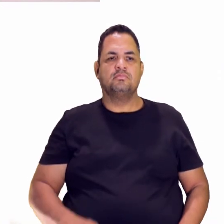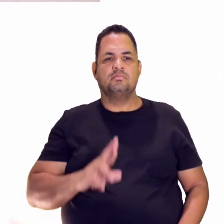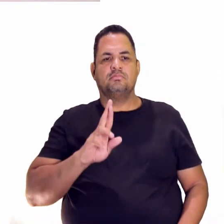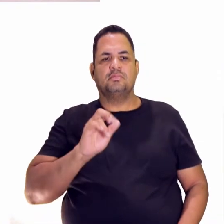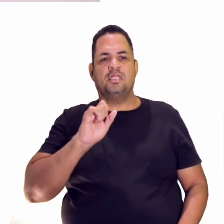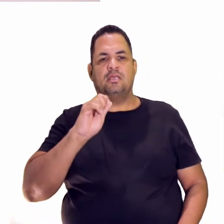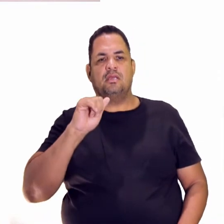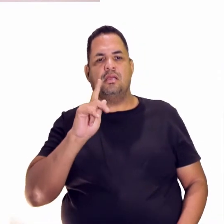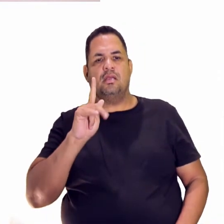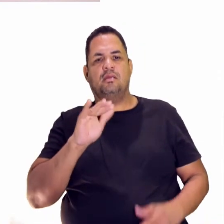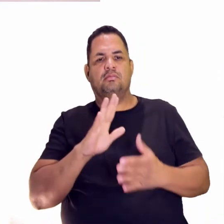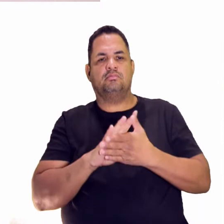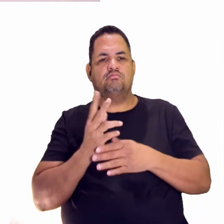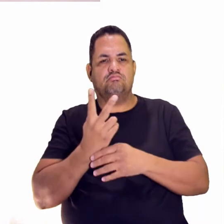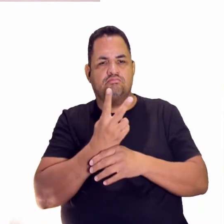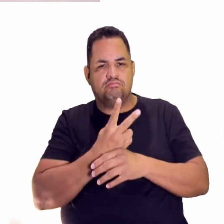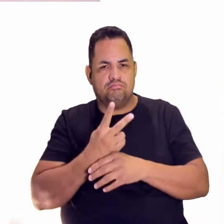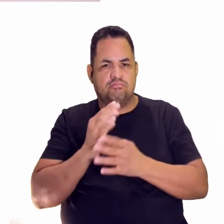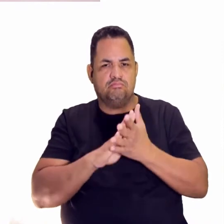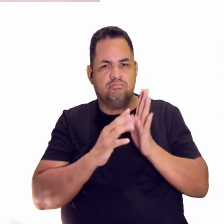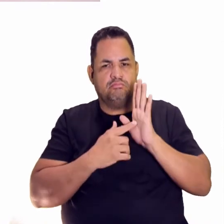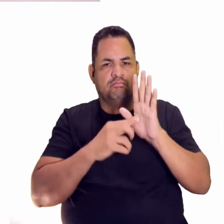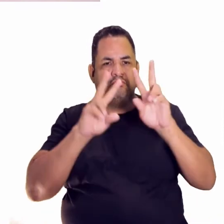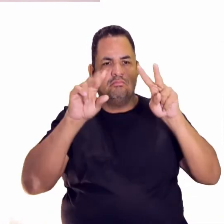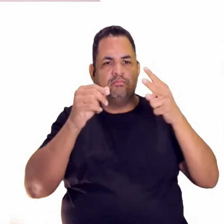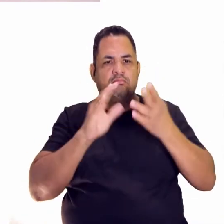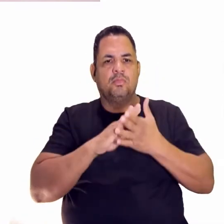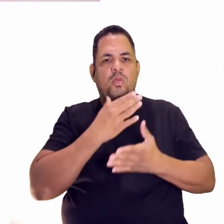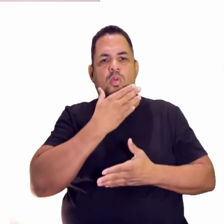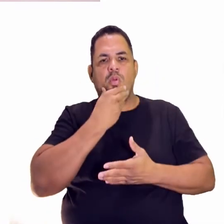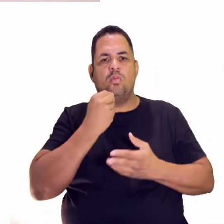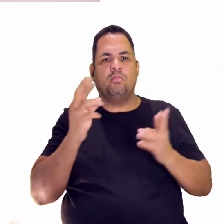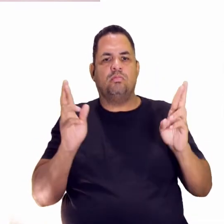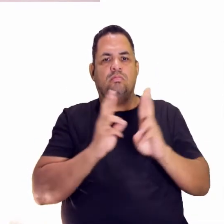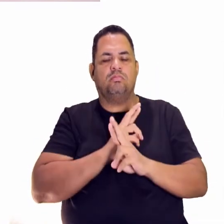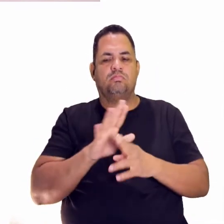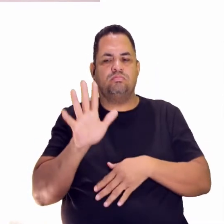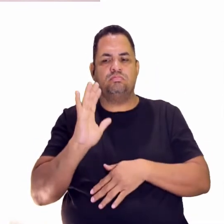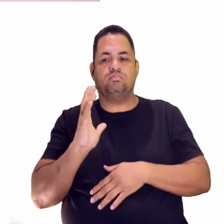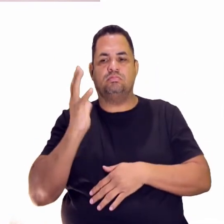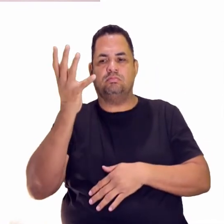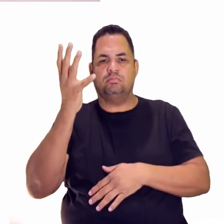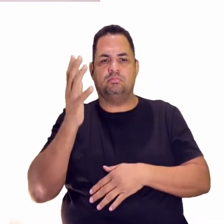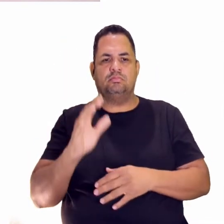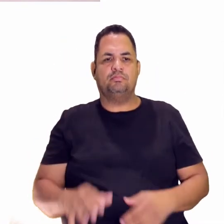Raquel busca dar ênfase para temas como o homem em relação ao